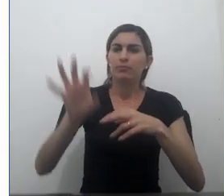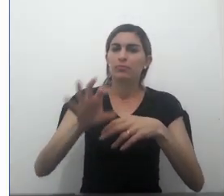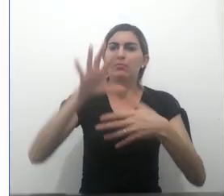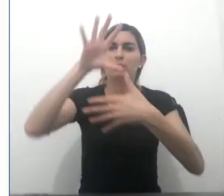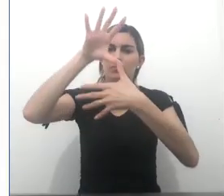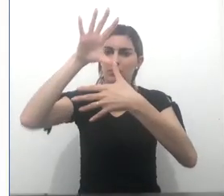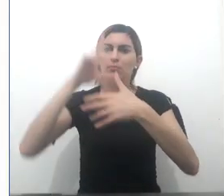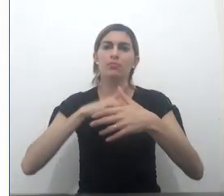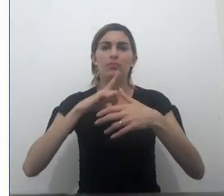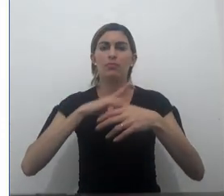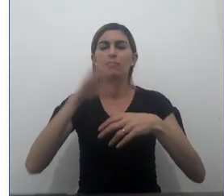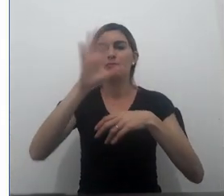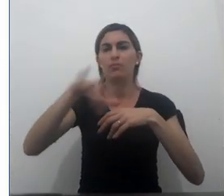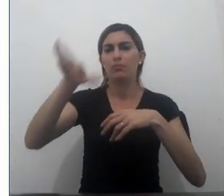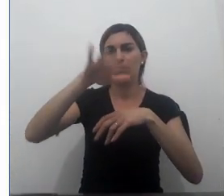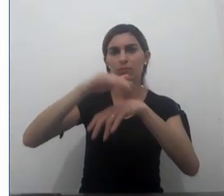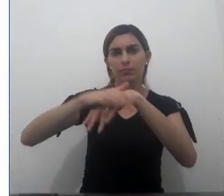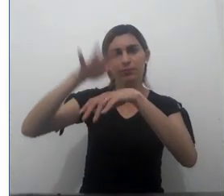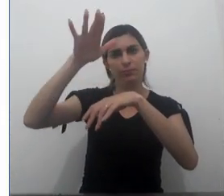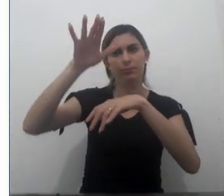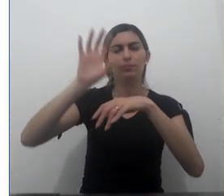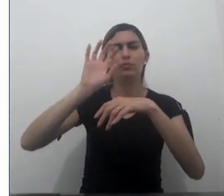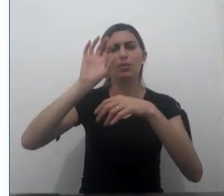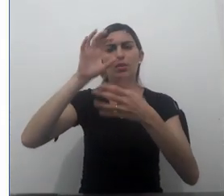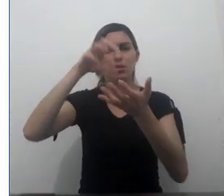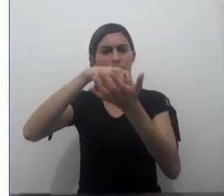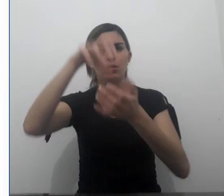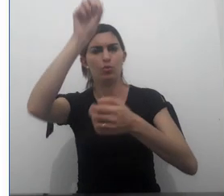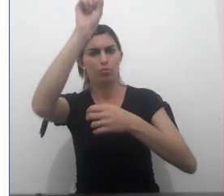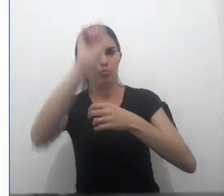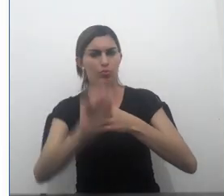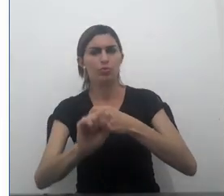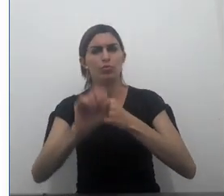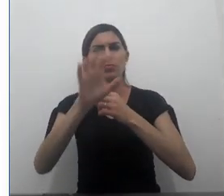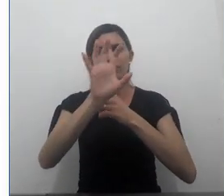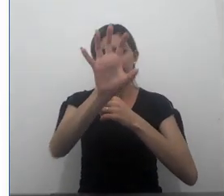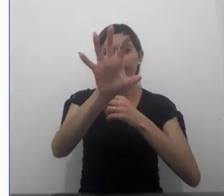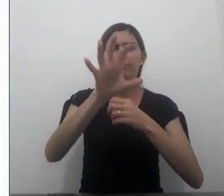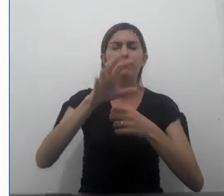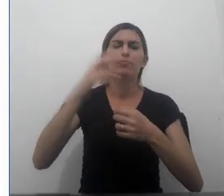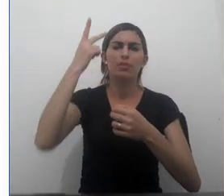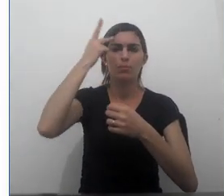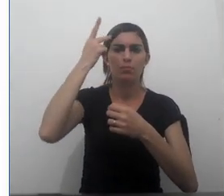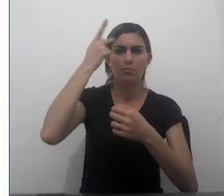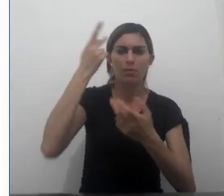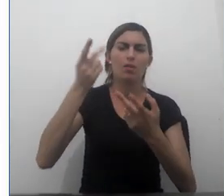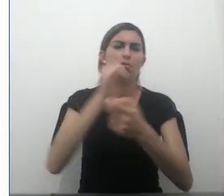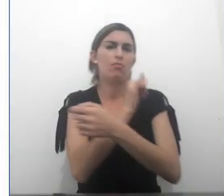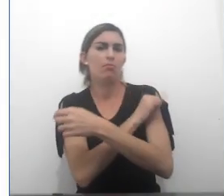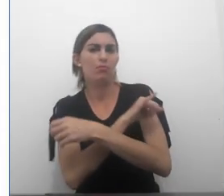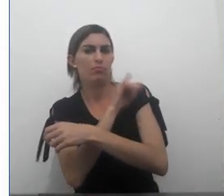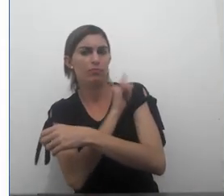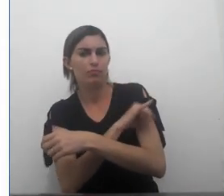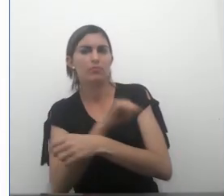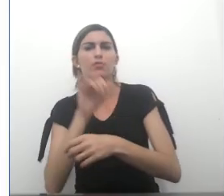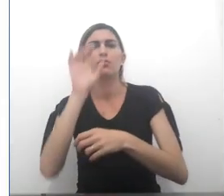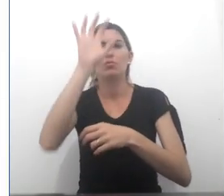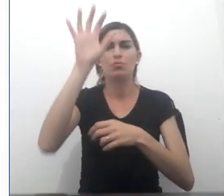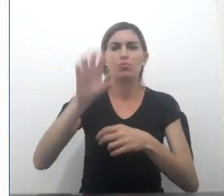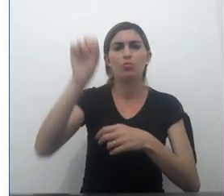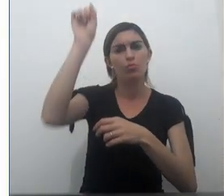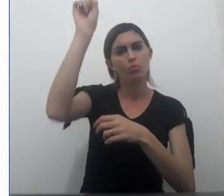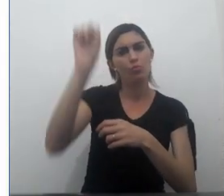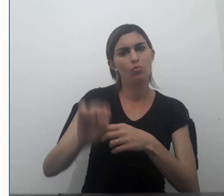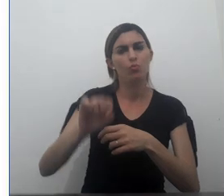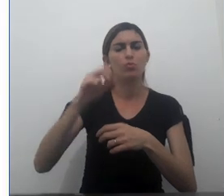de ferrovias na região mais ao centro-sul, né? Aquela região ali de São Paulo, Rio de Janeiro, as